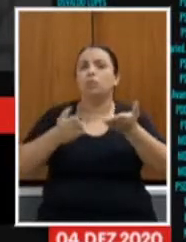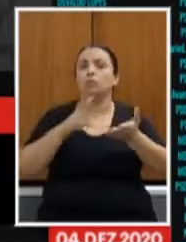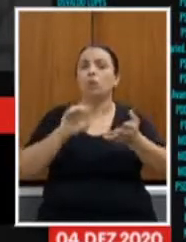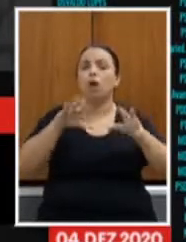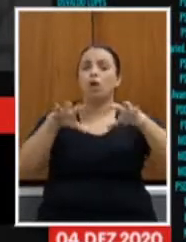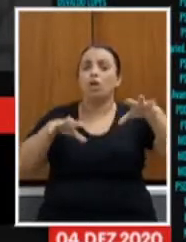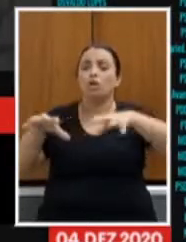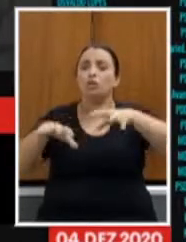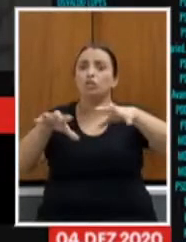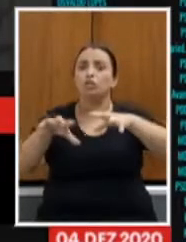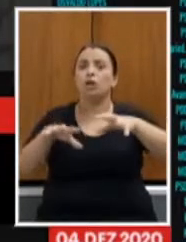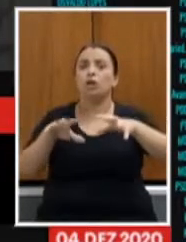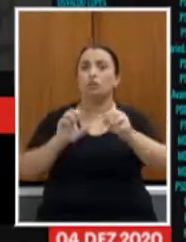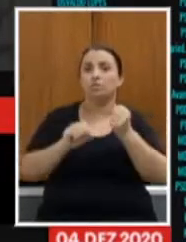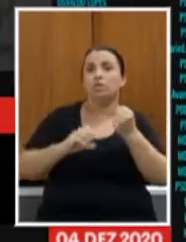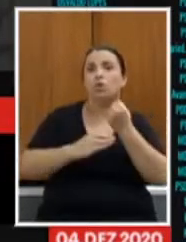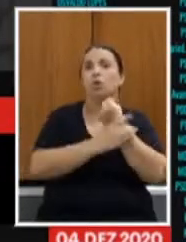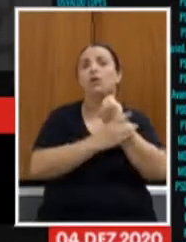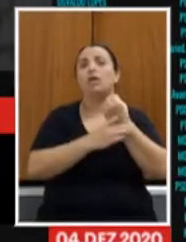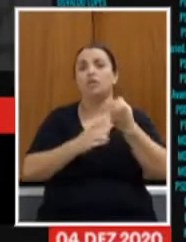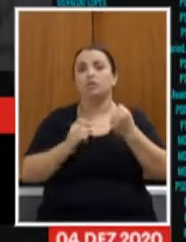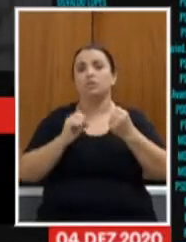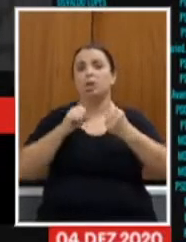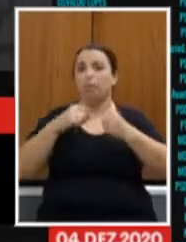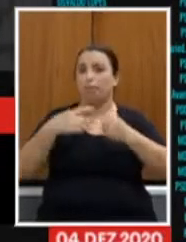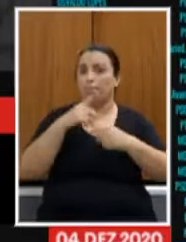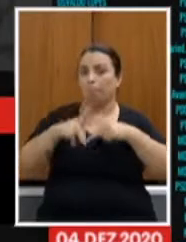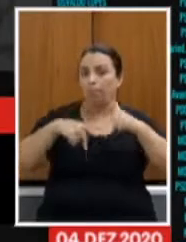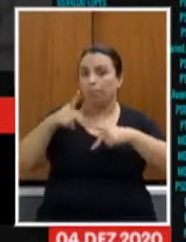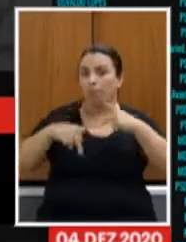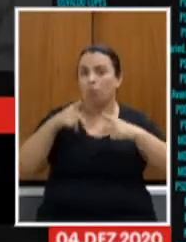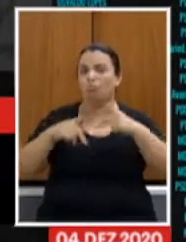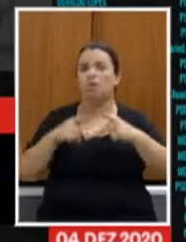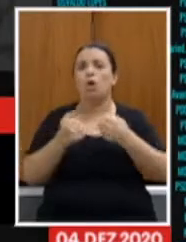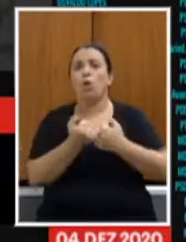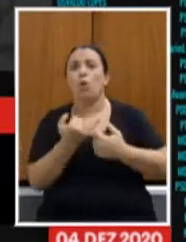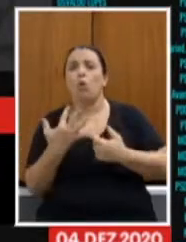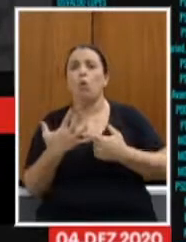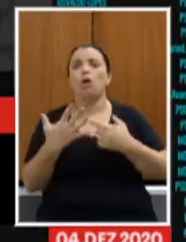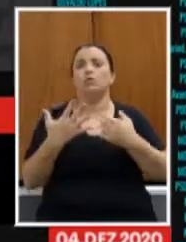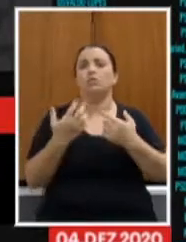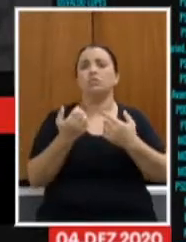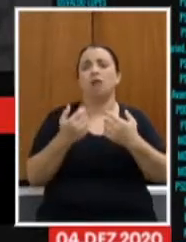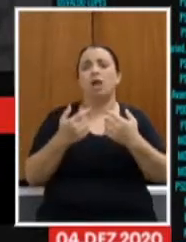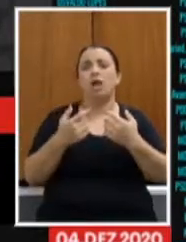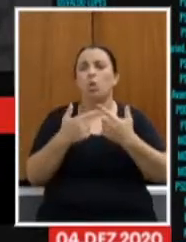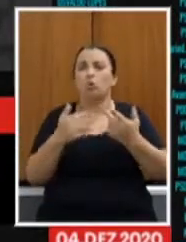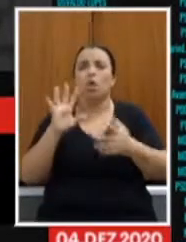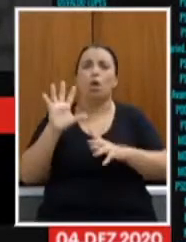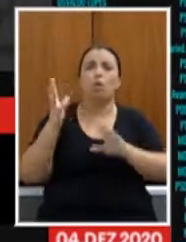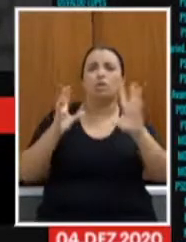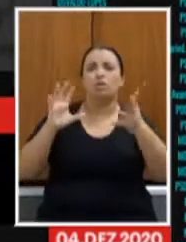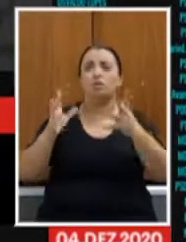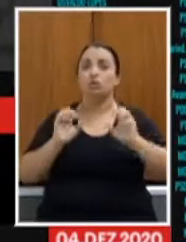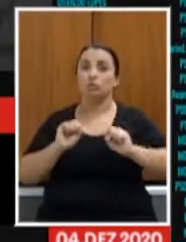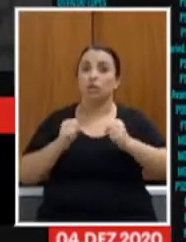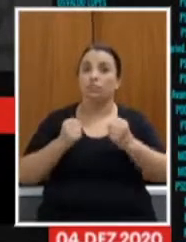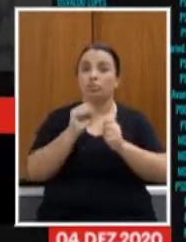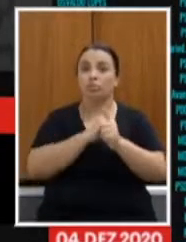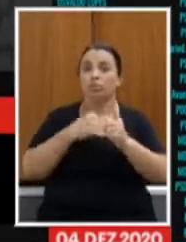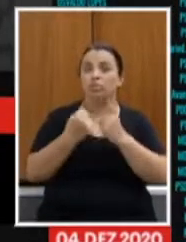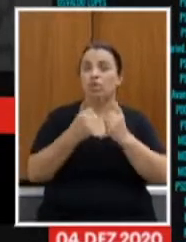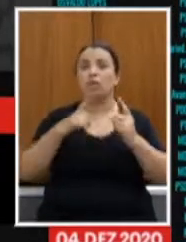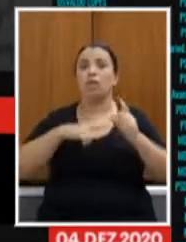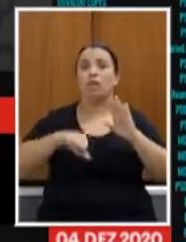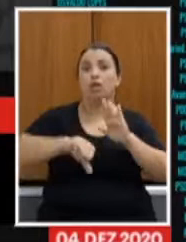integradas de segurança pública do número de portarias de inquéritos policiais instaurados e registros de eventos de defesa social que envolvam